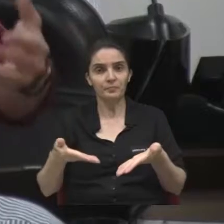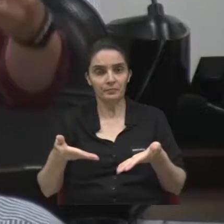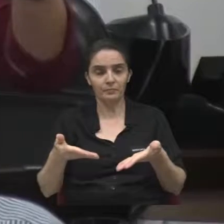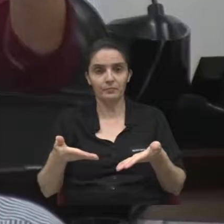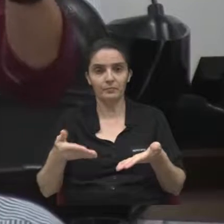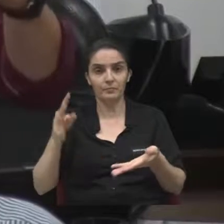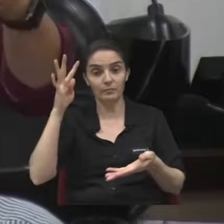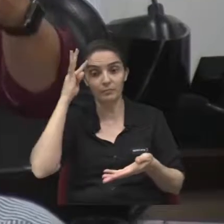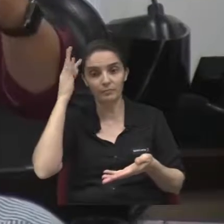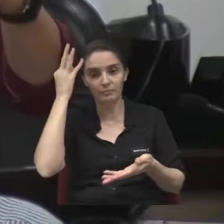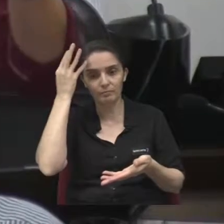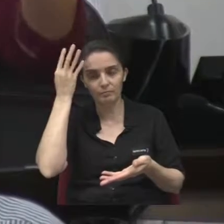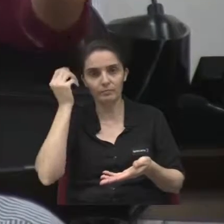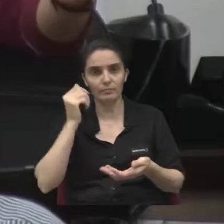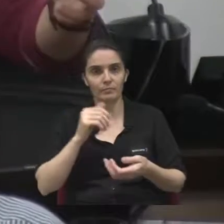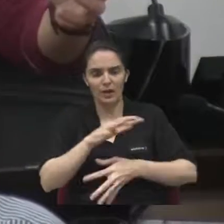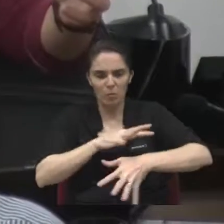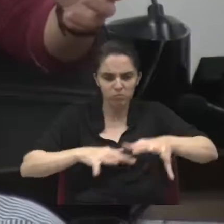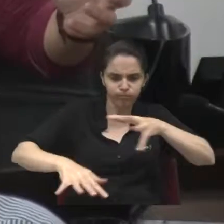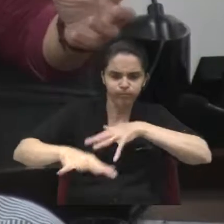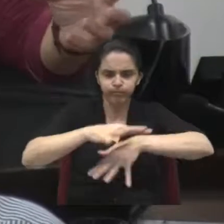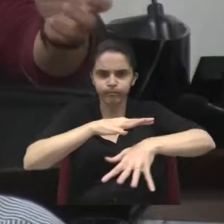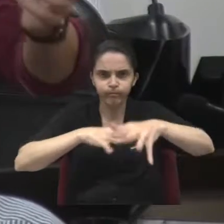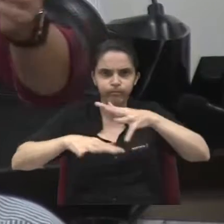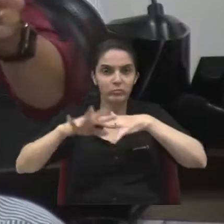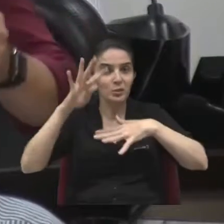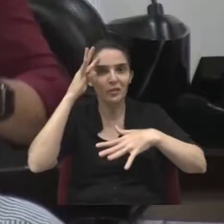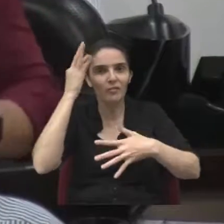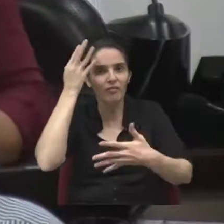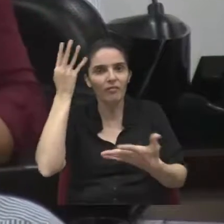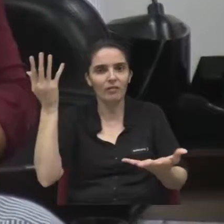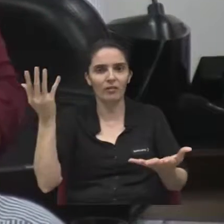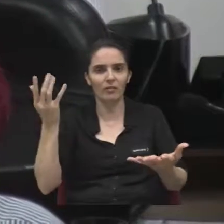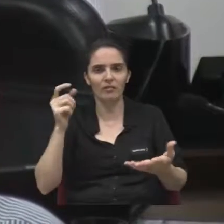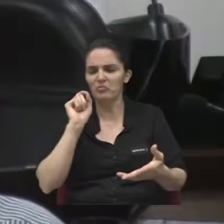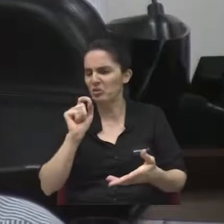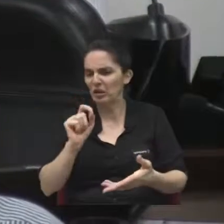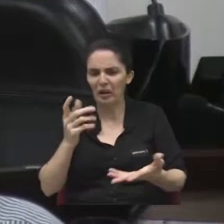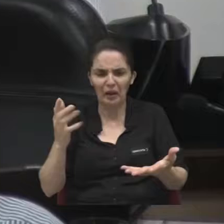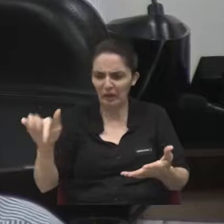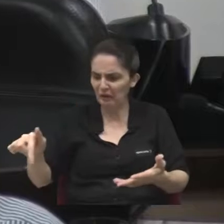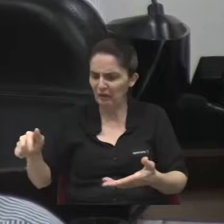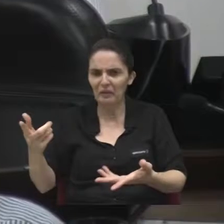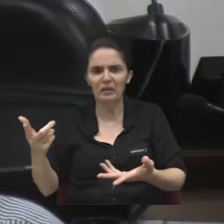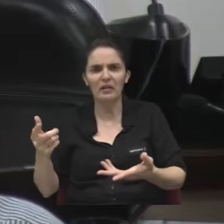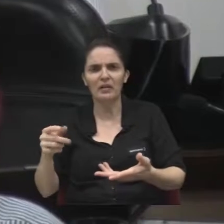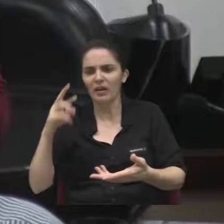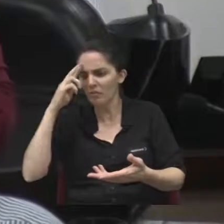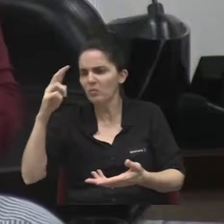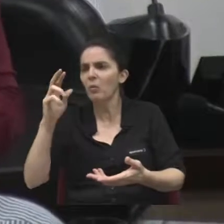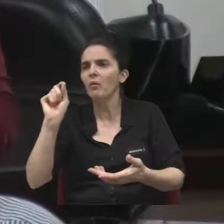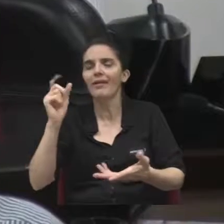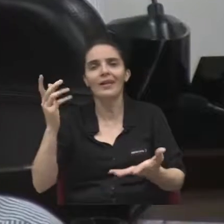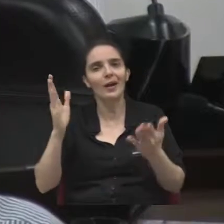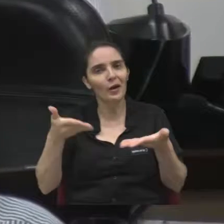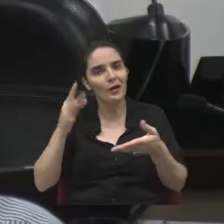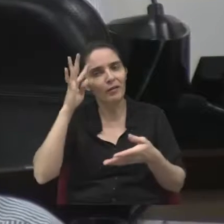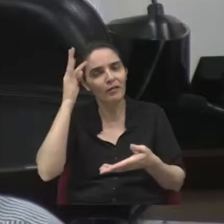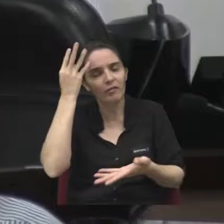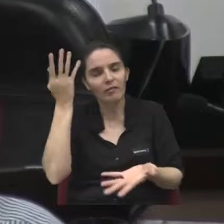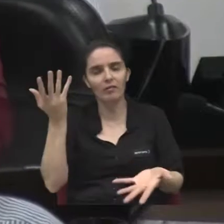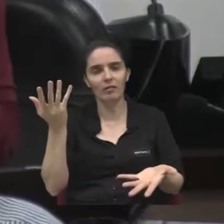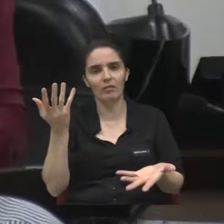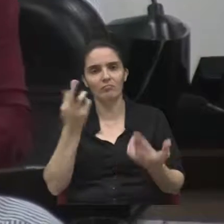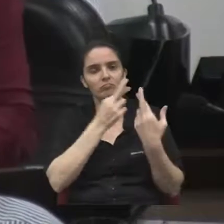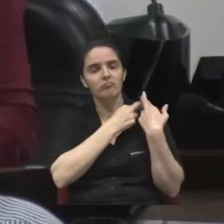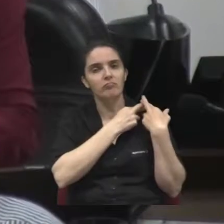agora, resolvido esse imbróglio de parte de quem que é, quais são as responsabilidades, muito agora